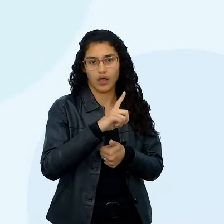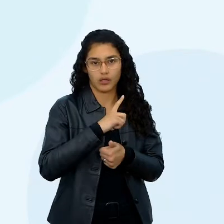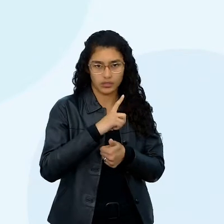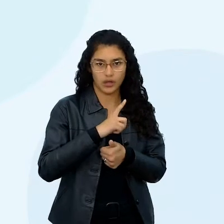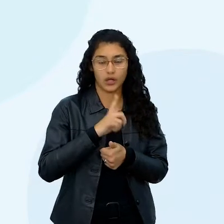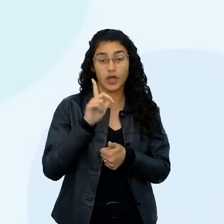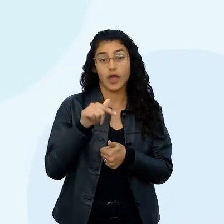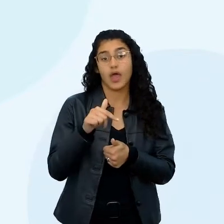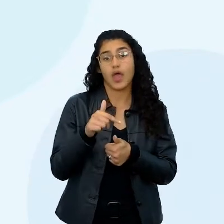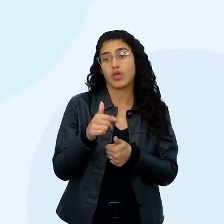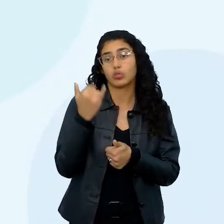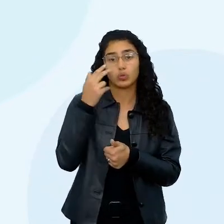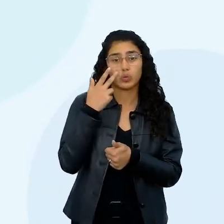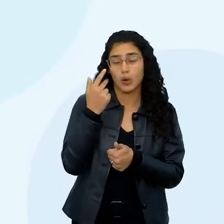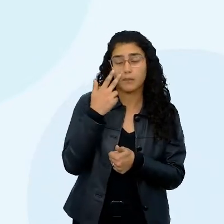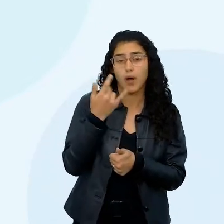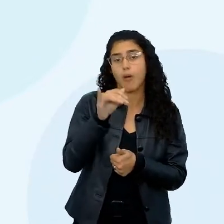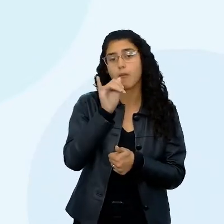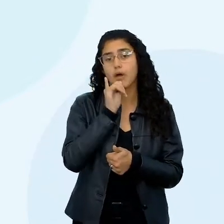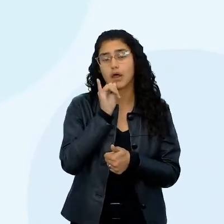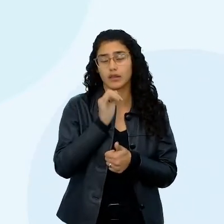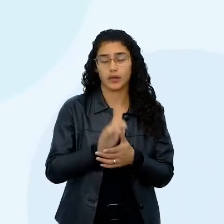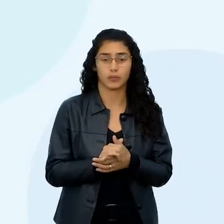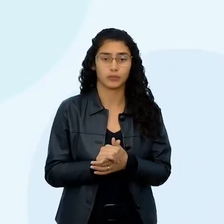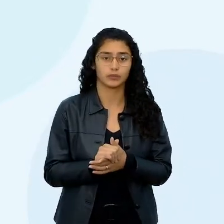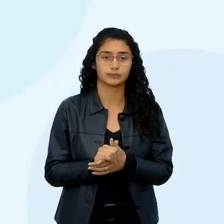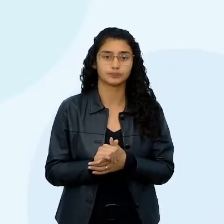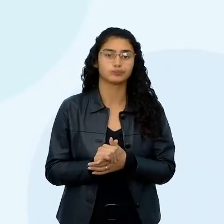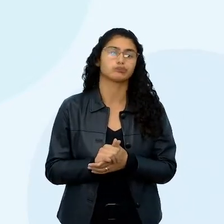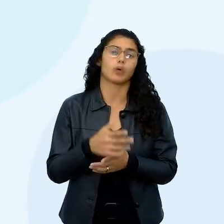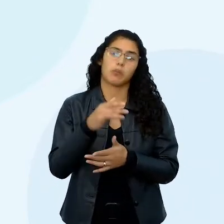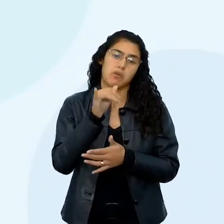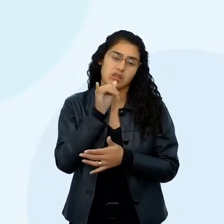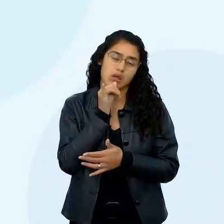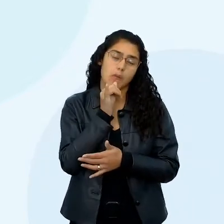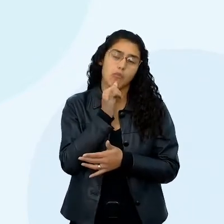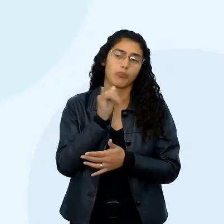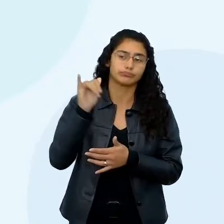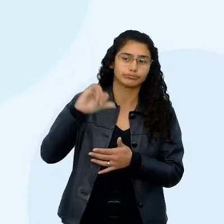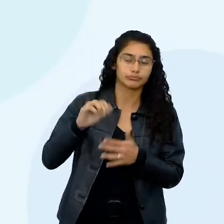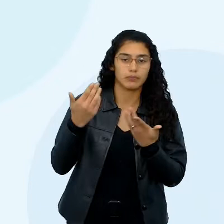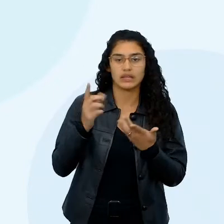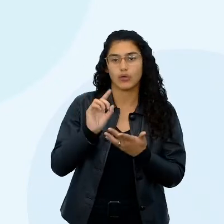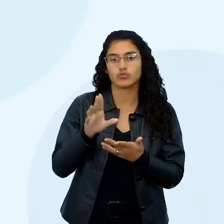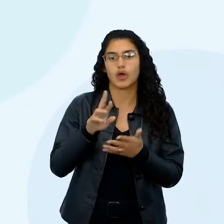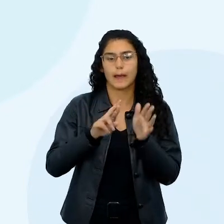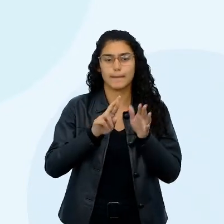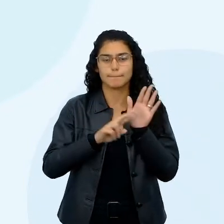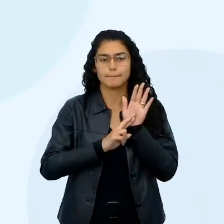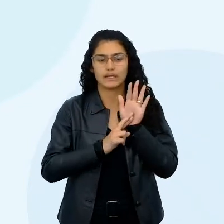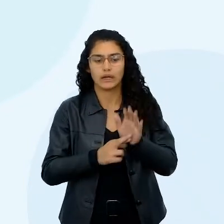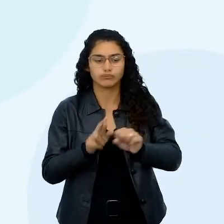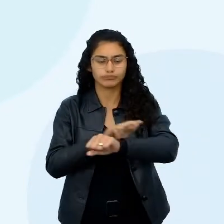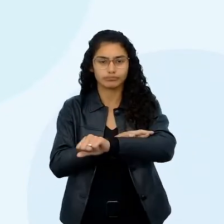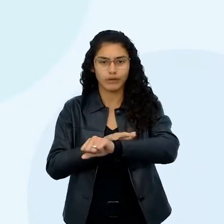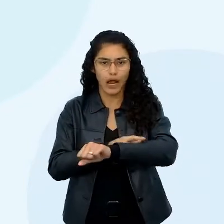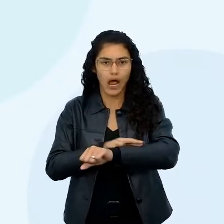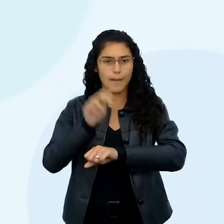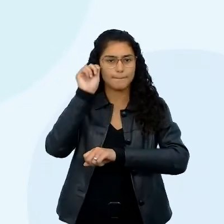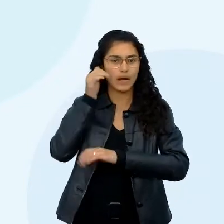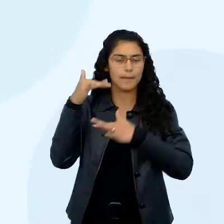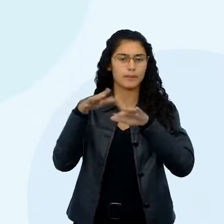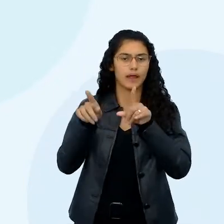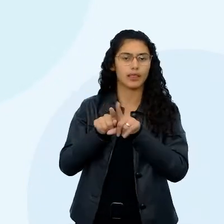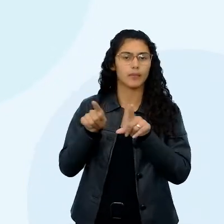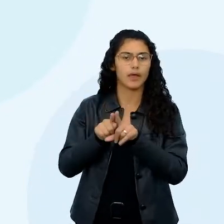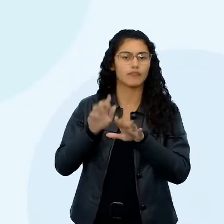é comum, né? Eu vou dar um exemplo, né? Um exemplo péssimo também, mas não me referindo apenas à raça negra, por exemplo. Né? Essa ideia